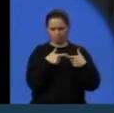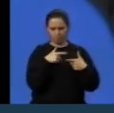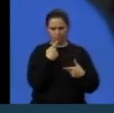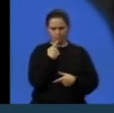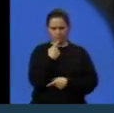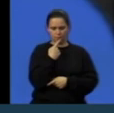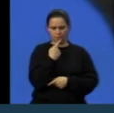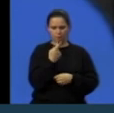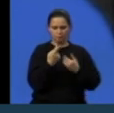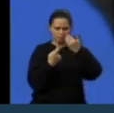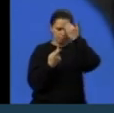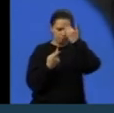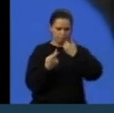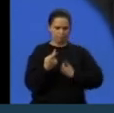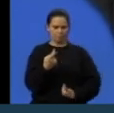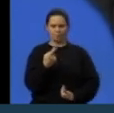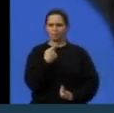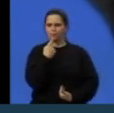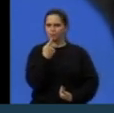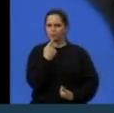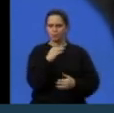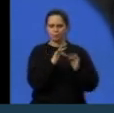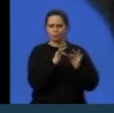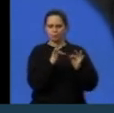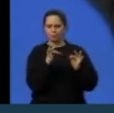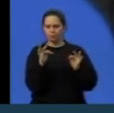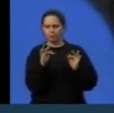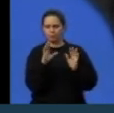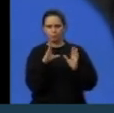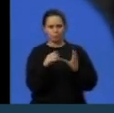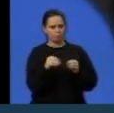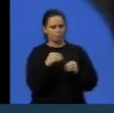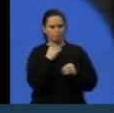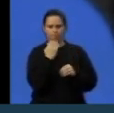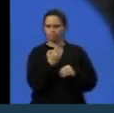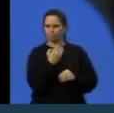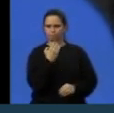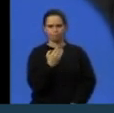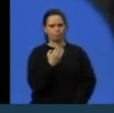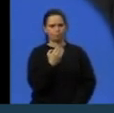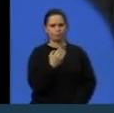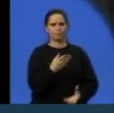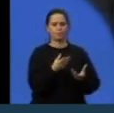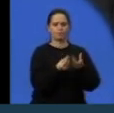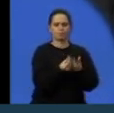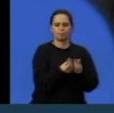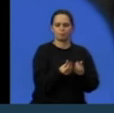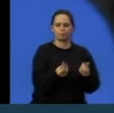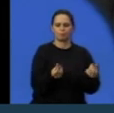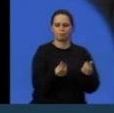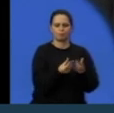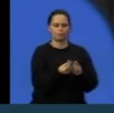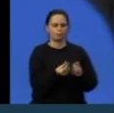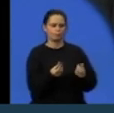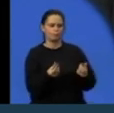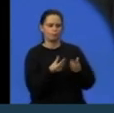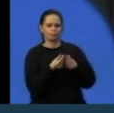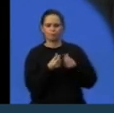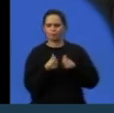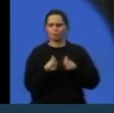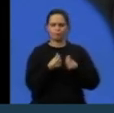consegue falar uma frase inteira, por exemplo. Distúrbio sensitivo, ela deixa de ter a